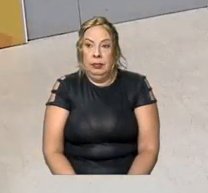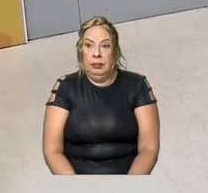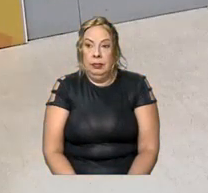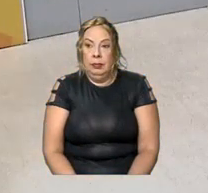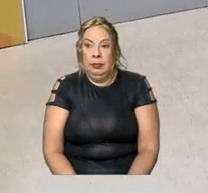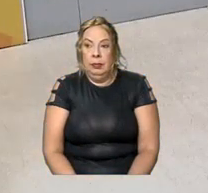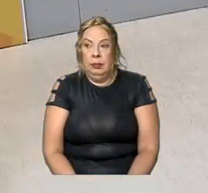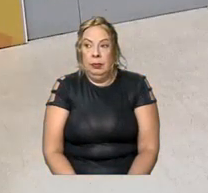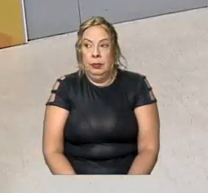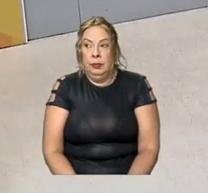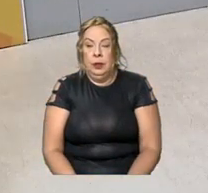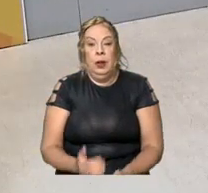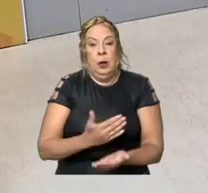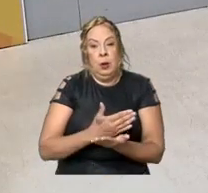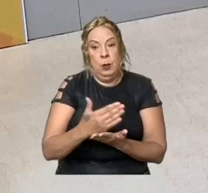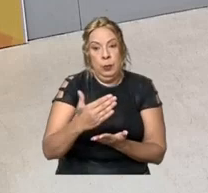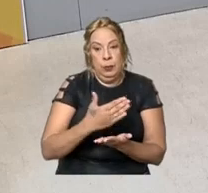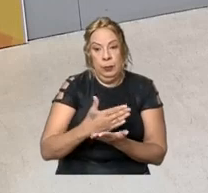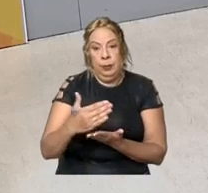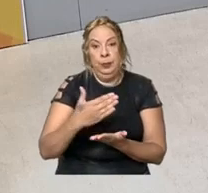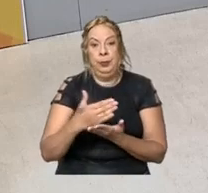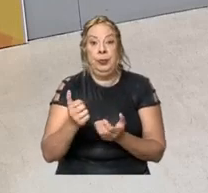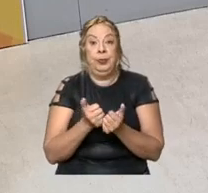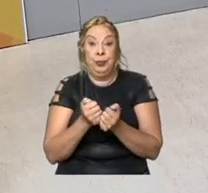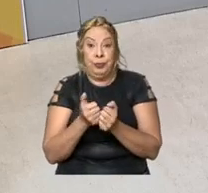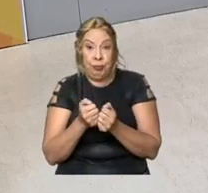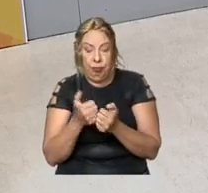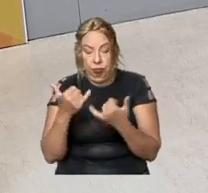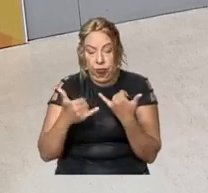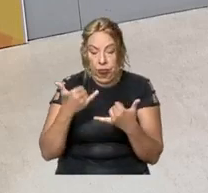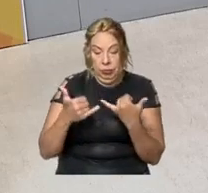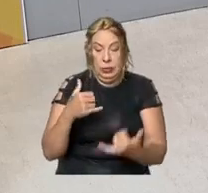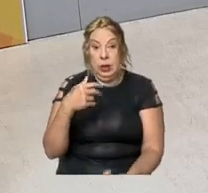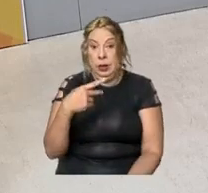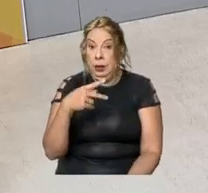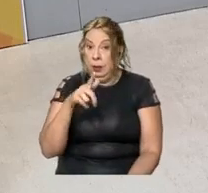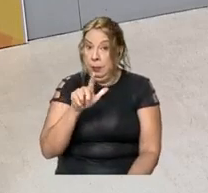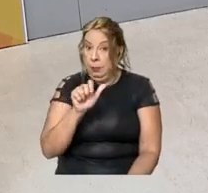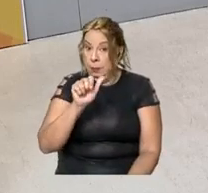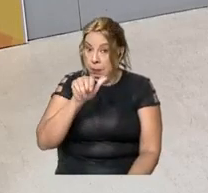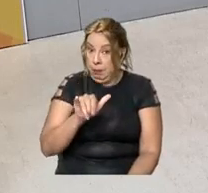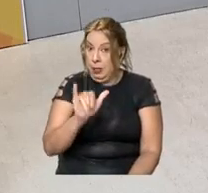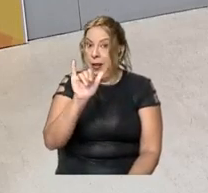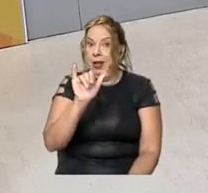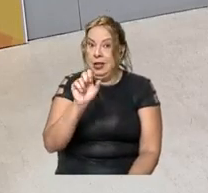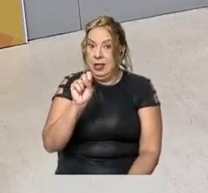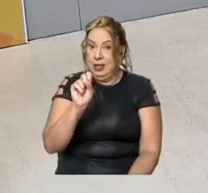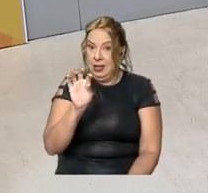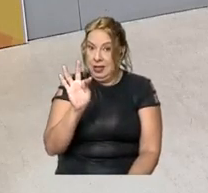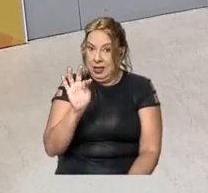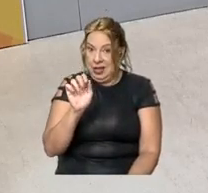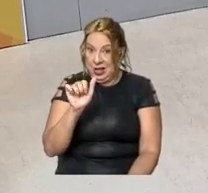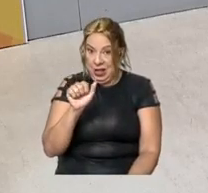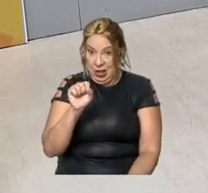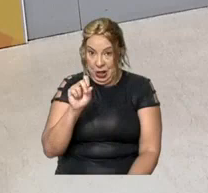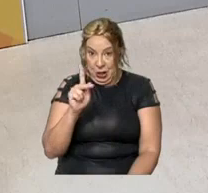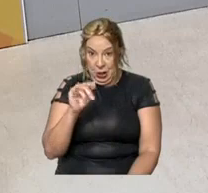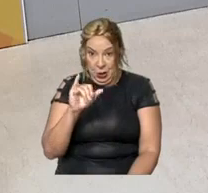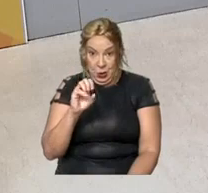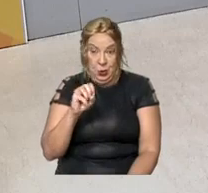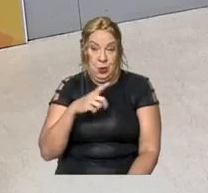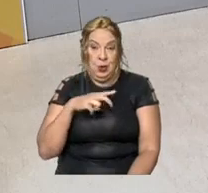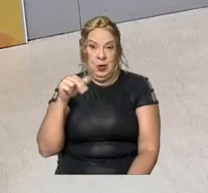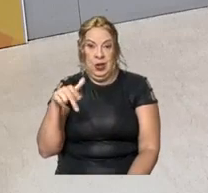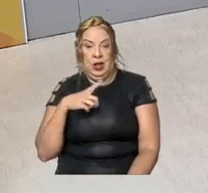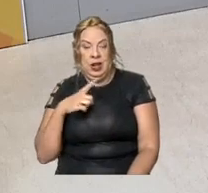Olha aí, vamos começar com o PlayStation 5. Esse é pra dar aquela fila na hora de usar, né? Não